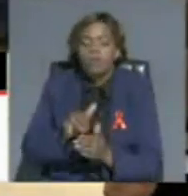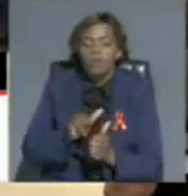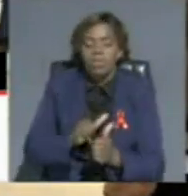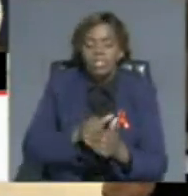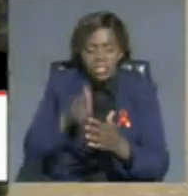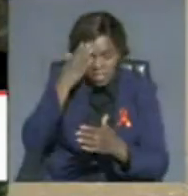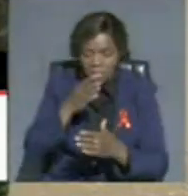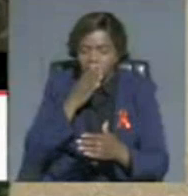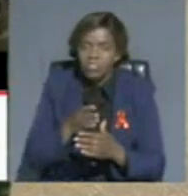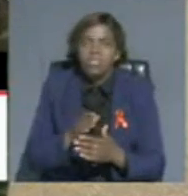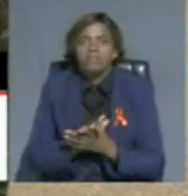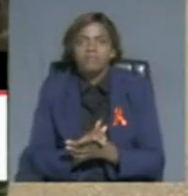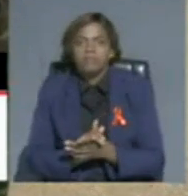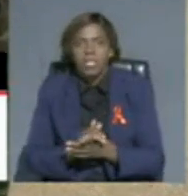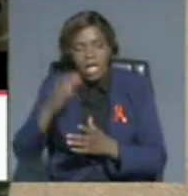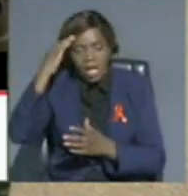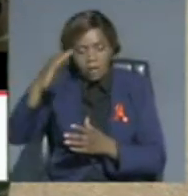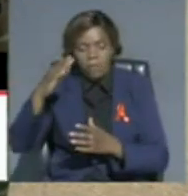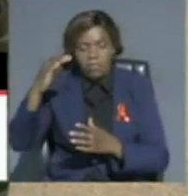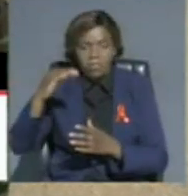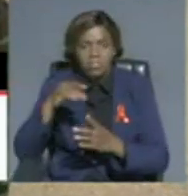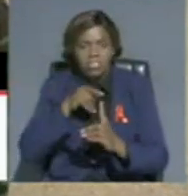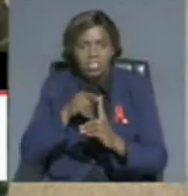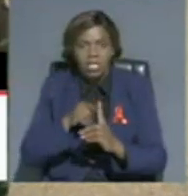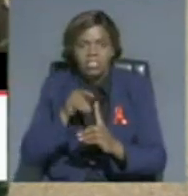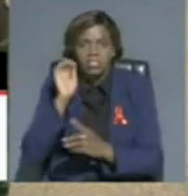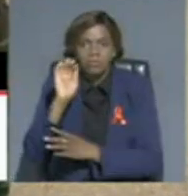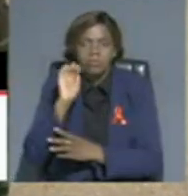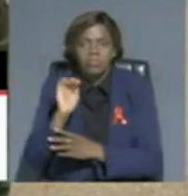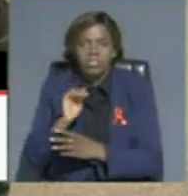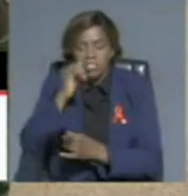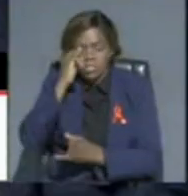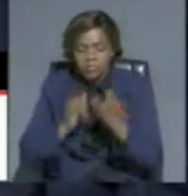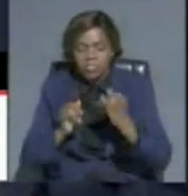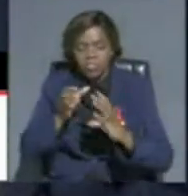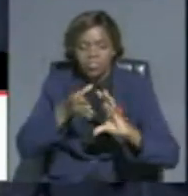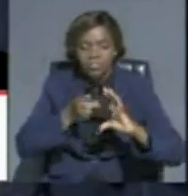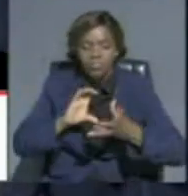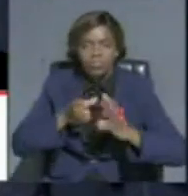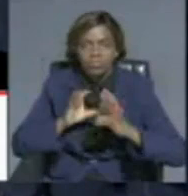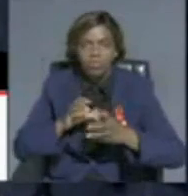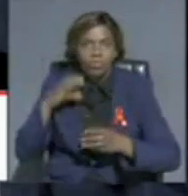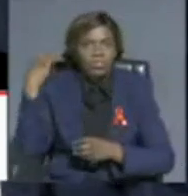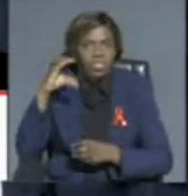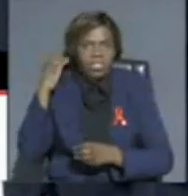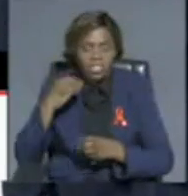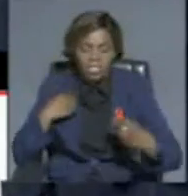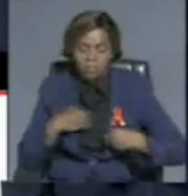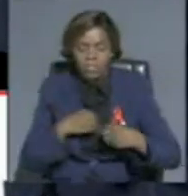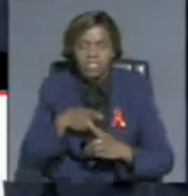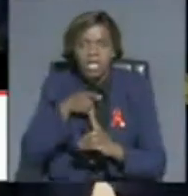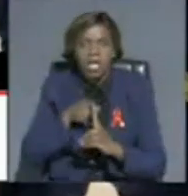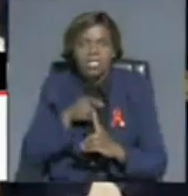as coordenadas. A Academia da Força Aérea Nacional de Catumbela encerrou o terceiro curso de Ciências Militares